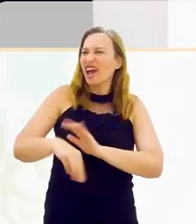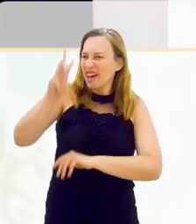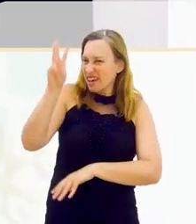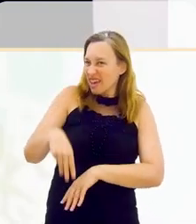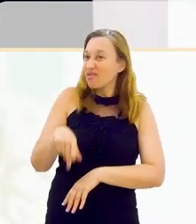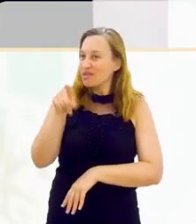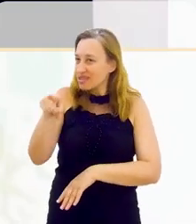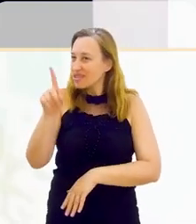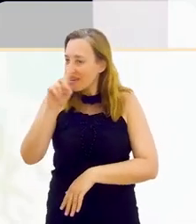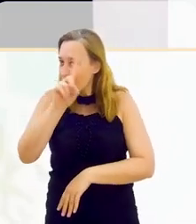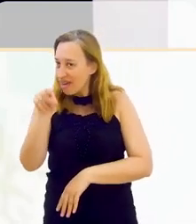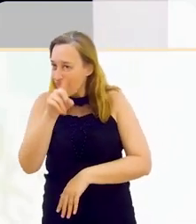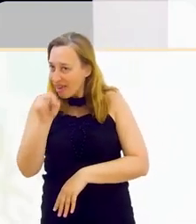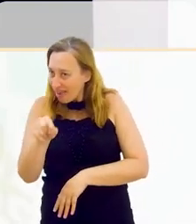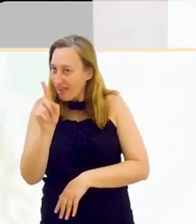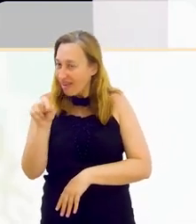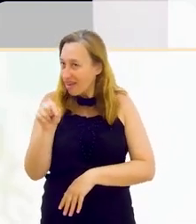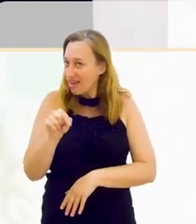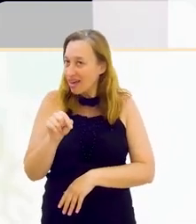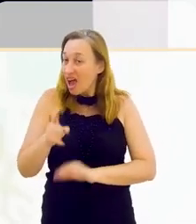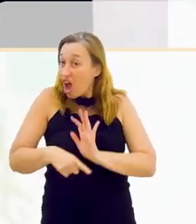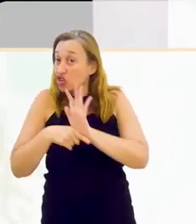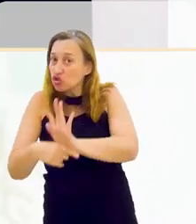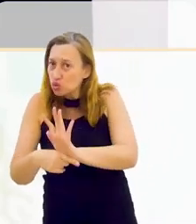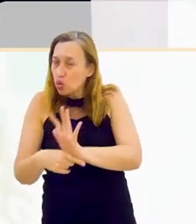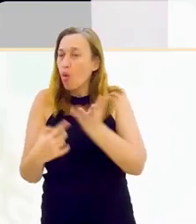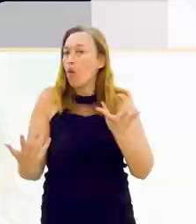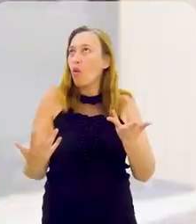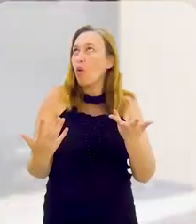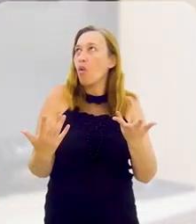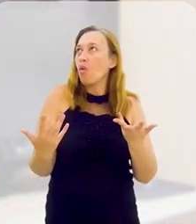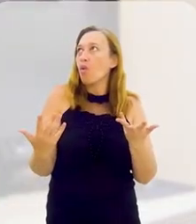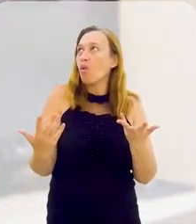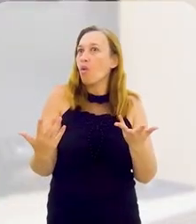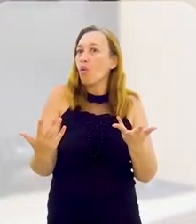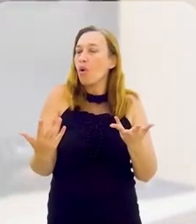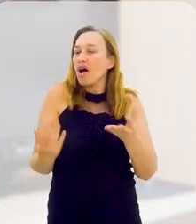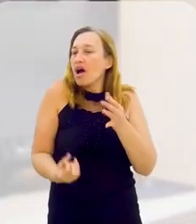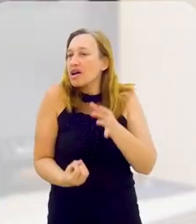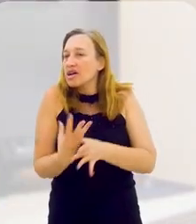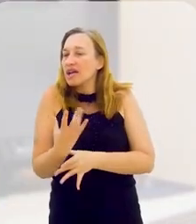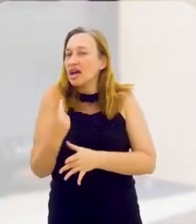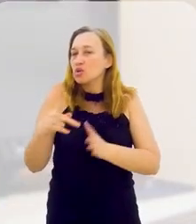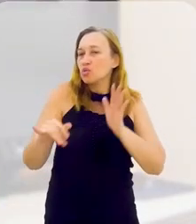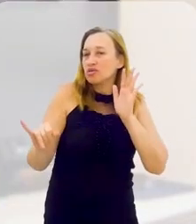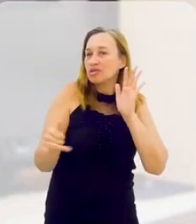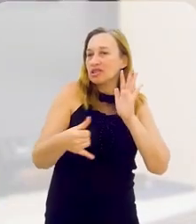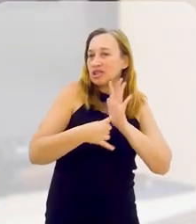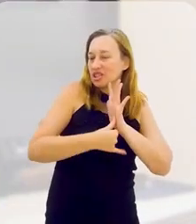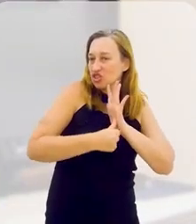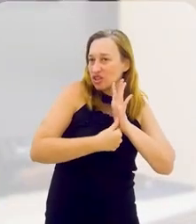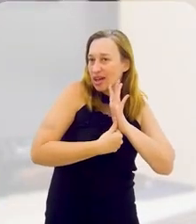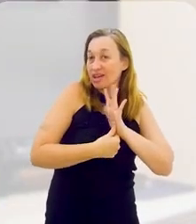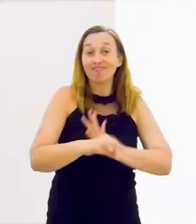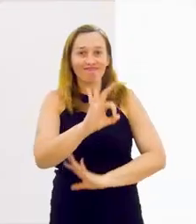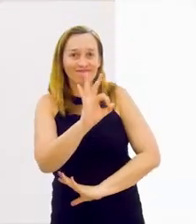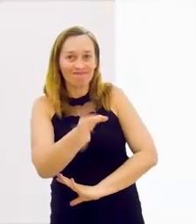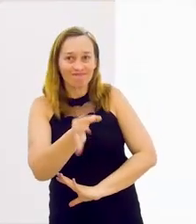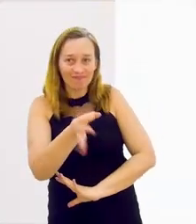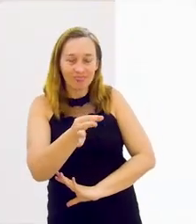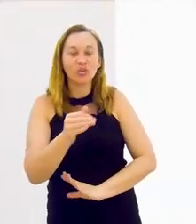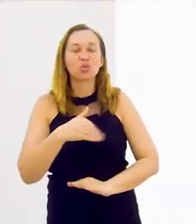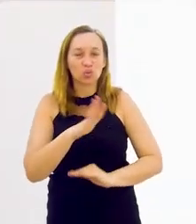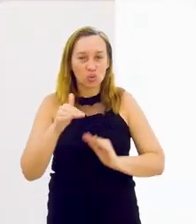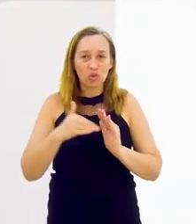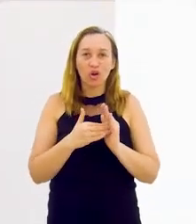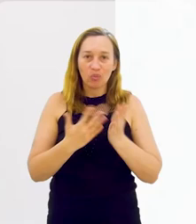Mostrar quem você é faz parte da tua identidade, ajudou a, vamos dizer assim, construir a sua identidade.